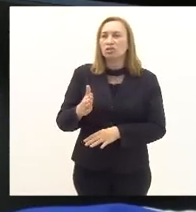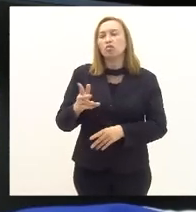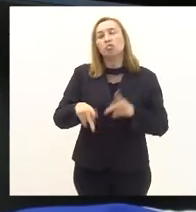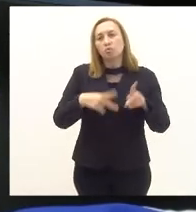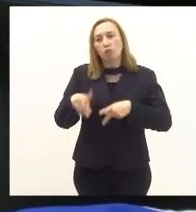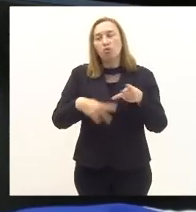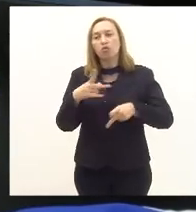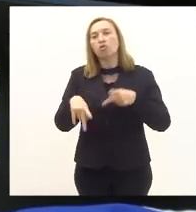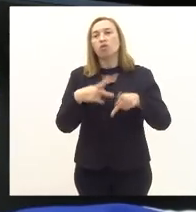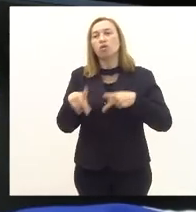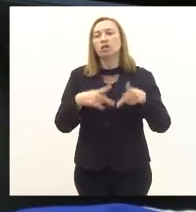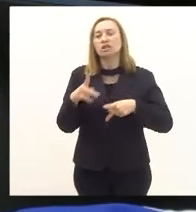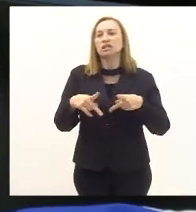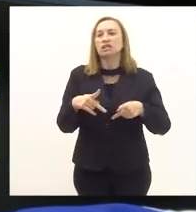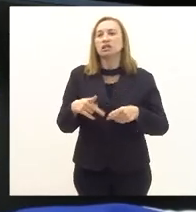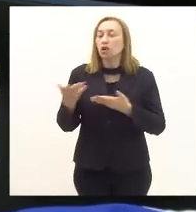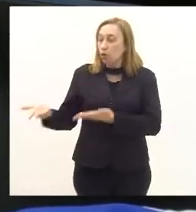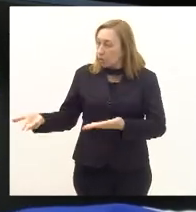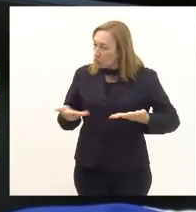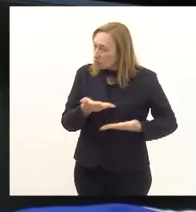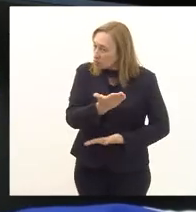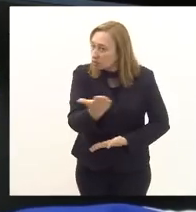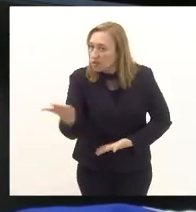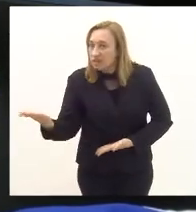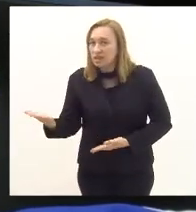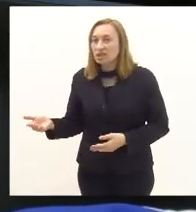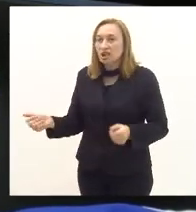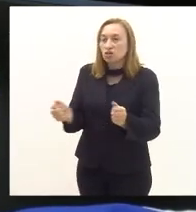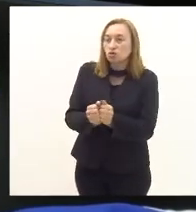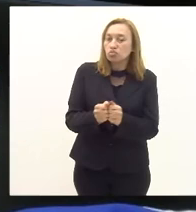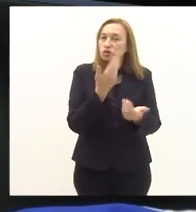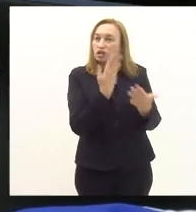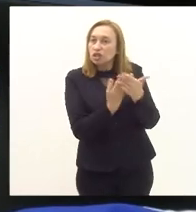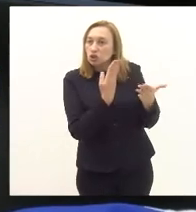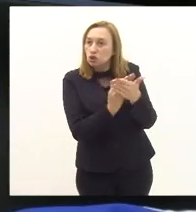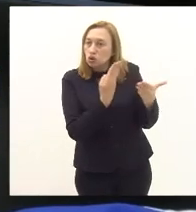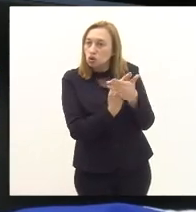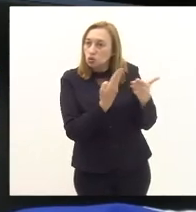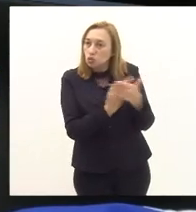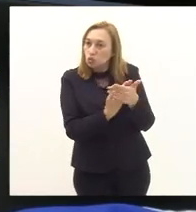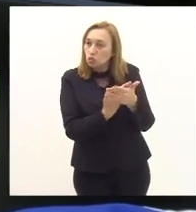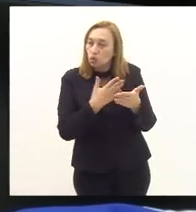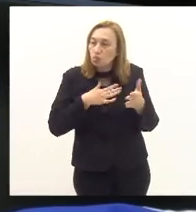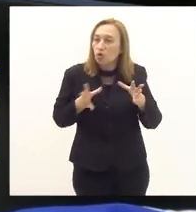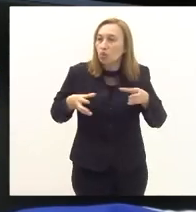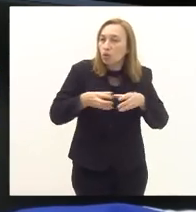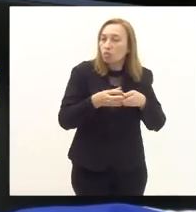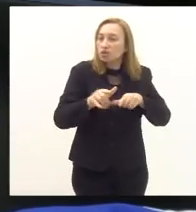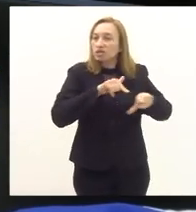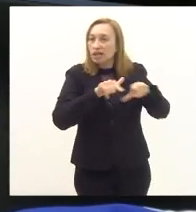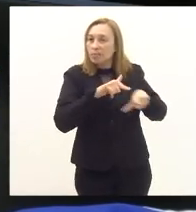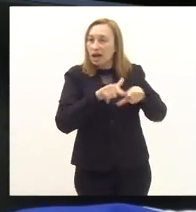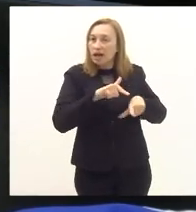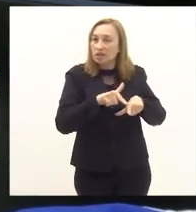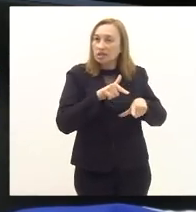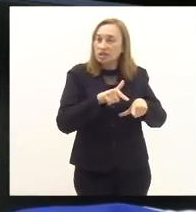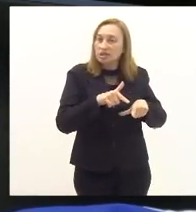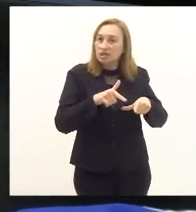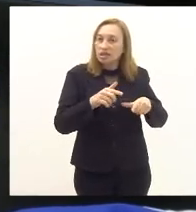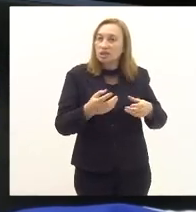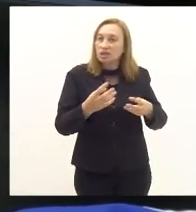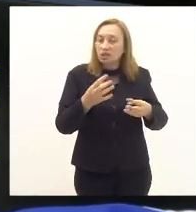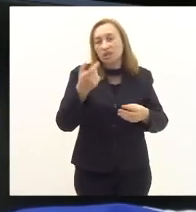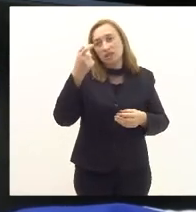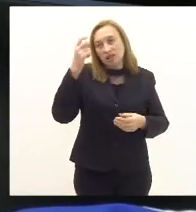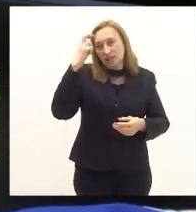Então, eu convido vocês a participar desse estudo, junto com a minha equipe. Eu quero colocar